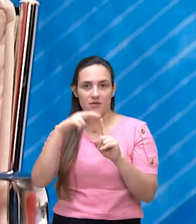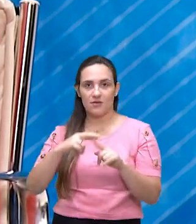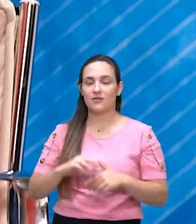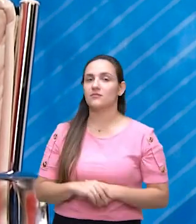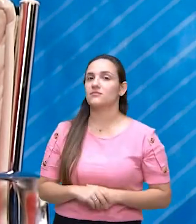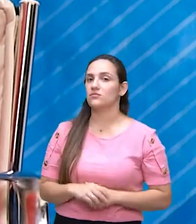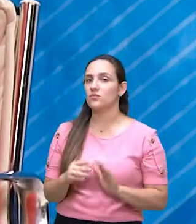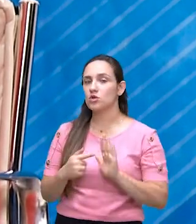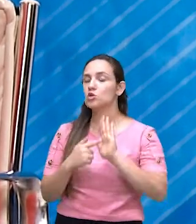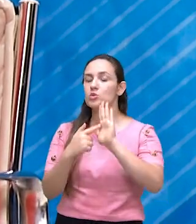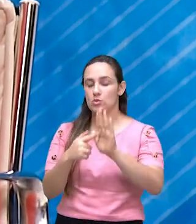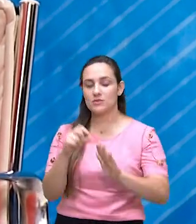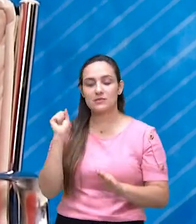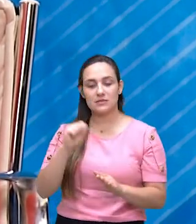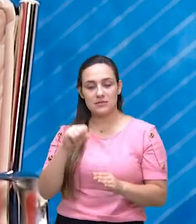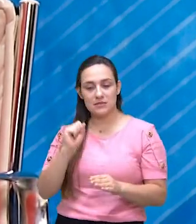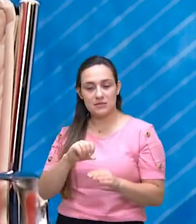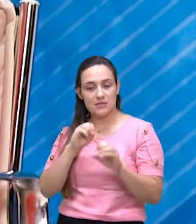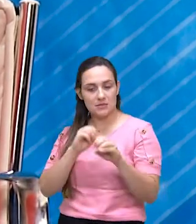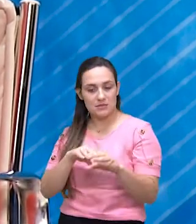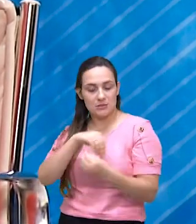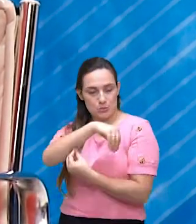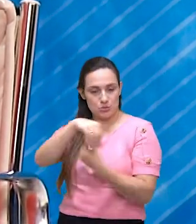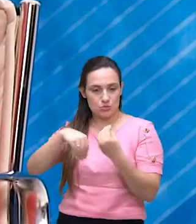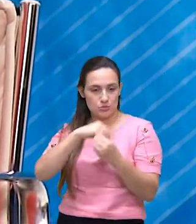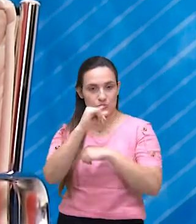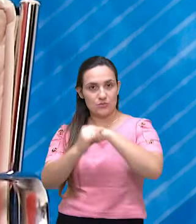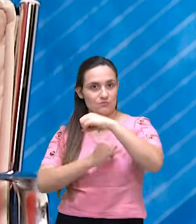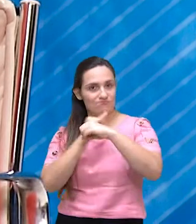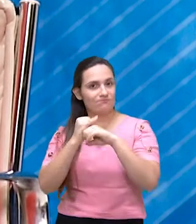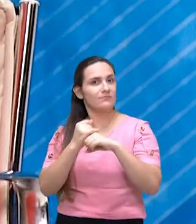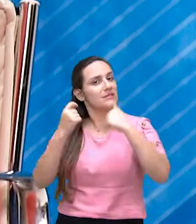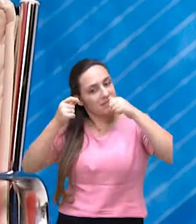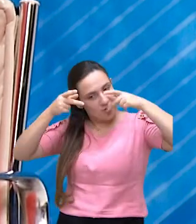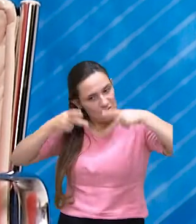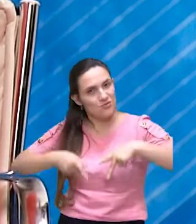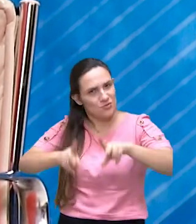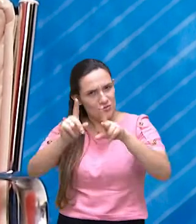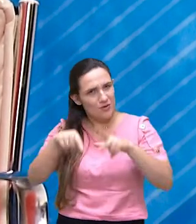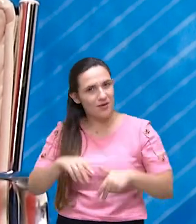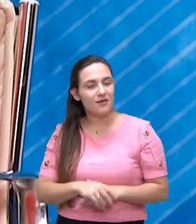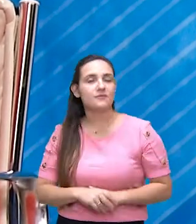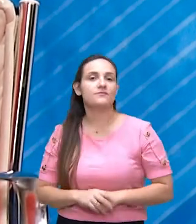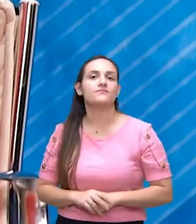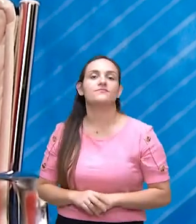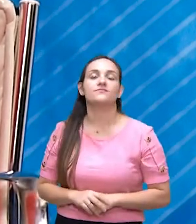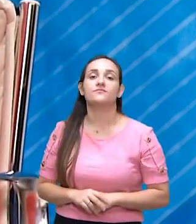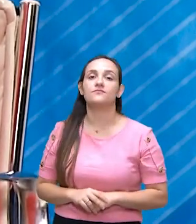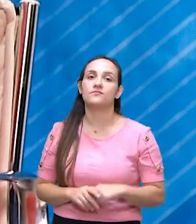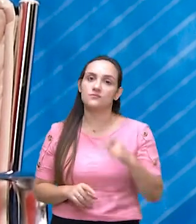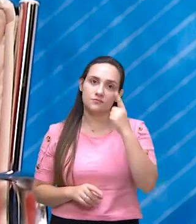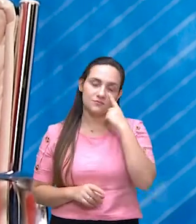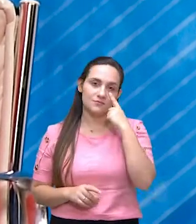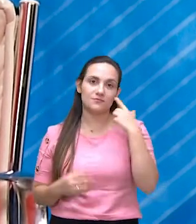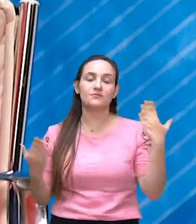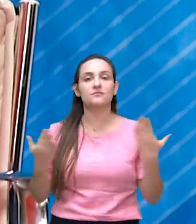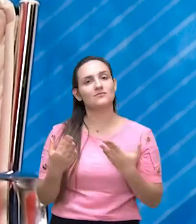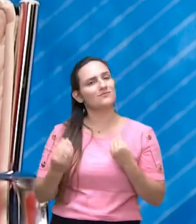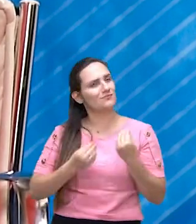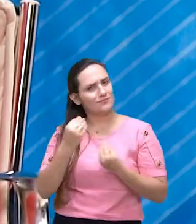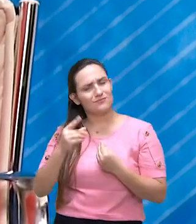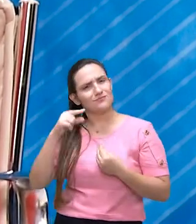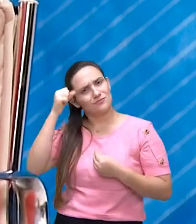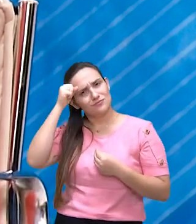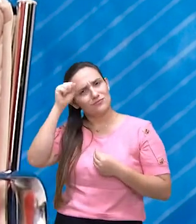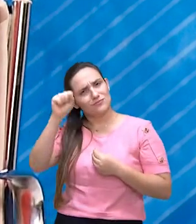das atividades foi prova que esse ensino híbrido Ele veio para ficar então vamos assistir aqui